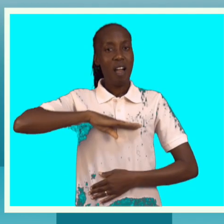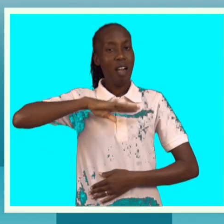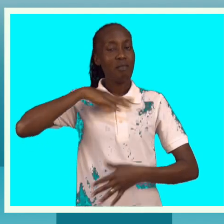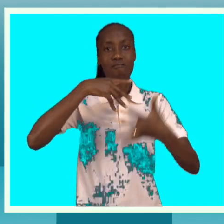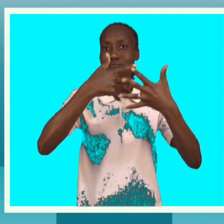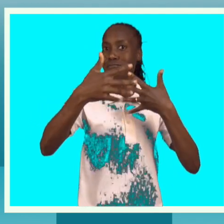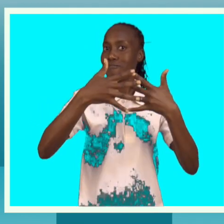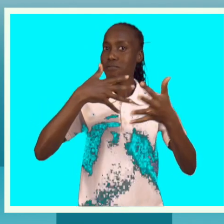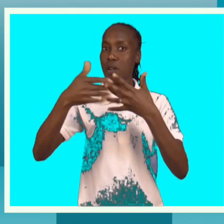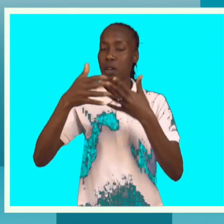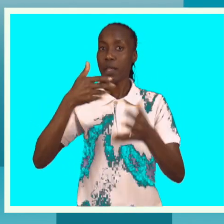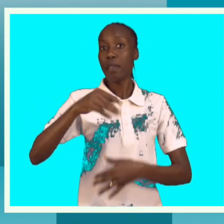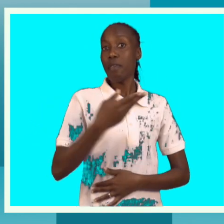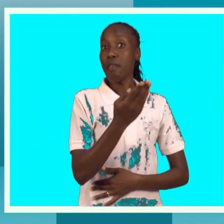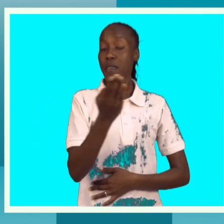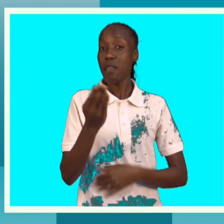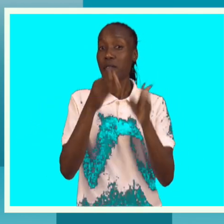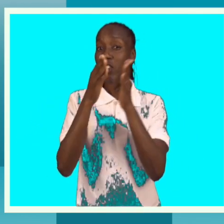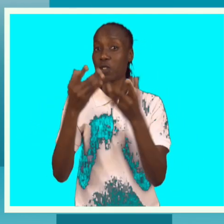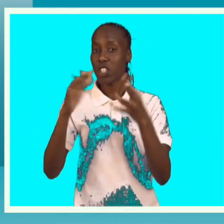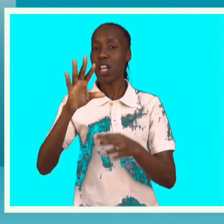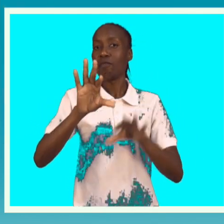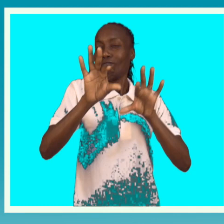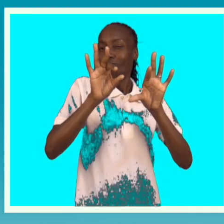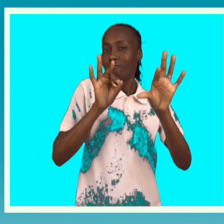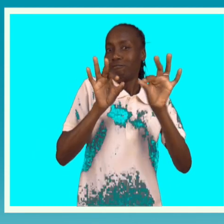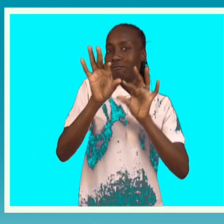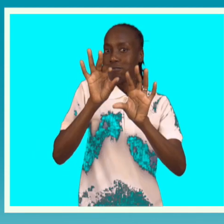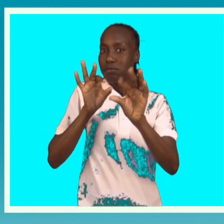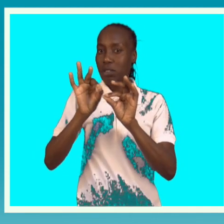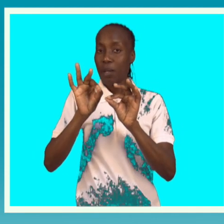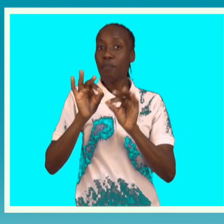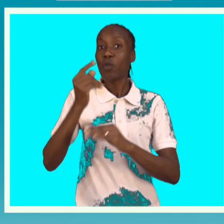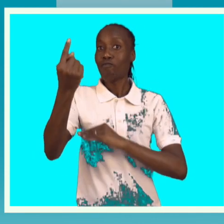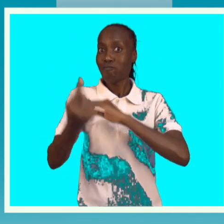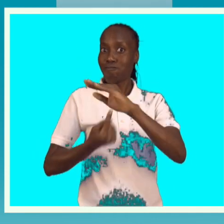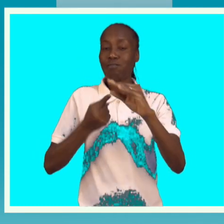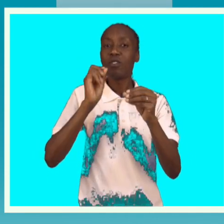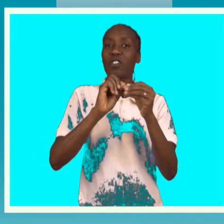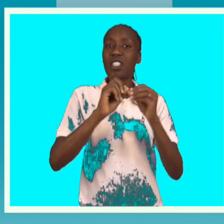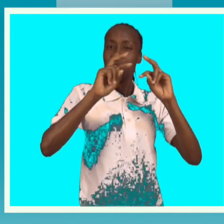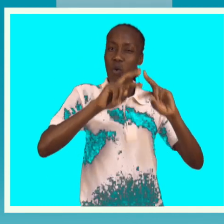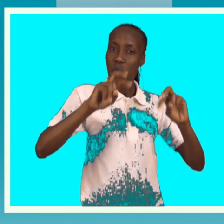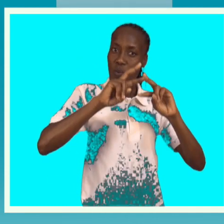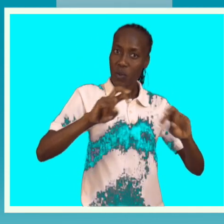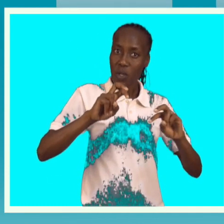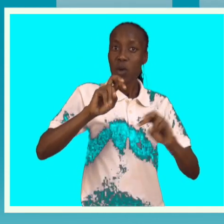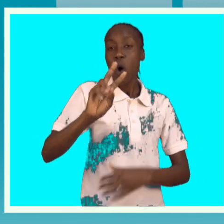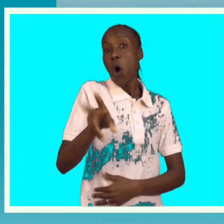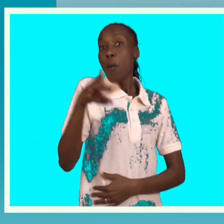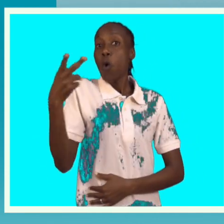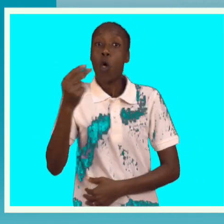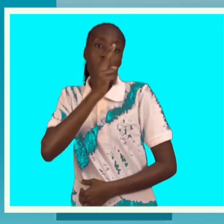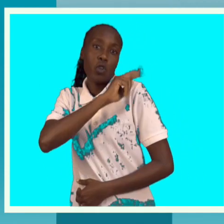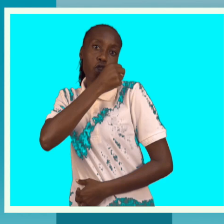da necessidade. E estes doentes têm sido já identificados a nível das consultas ou então referidos por